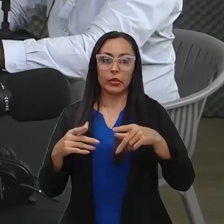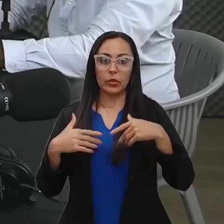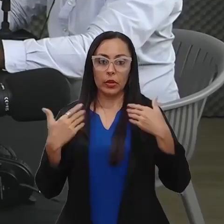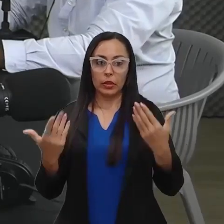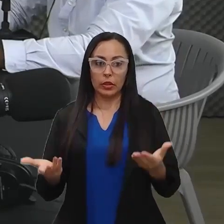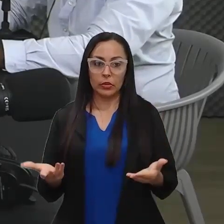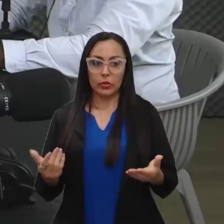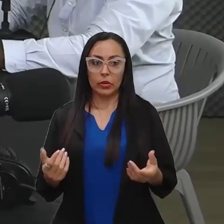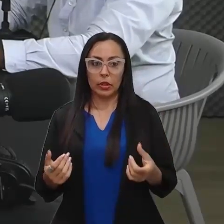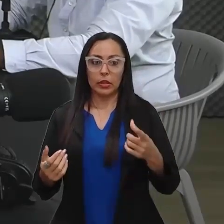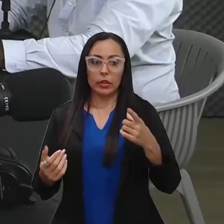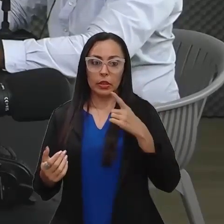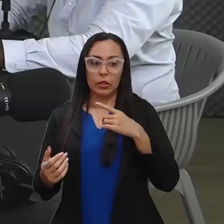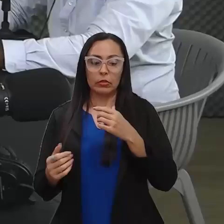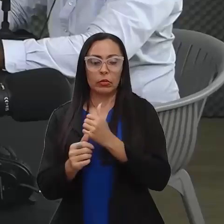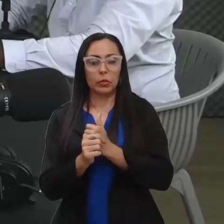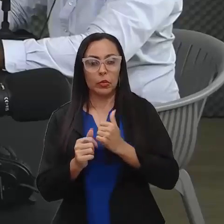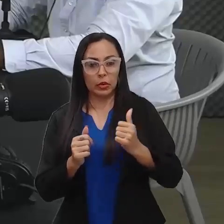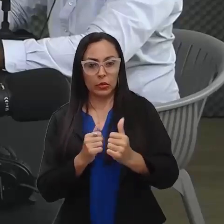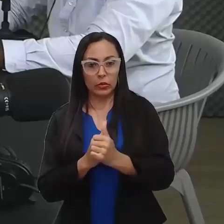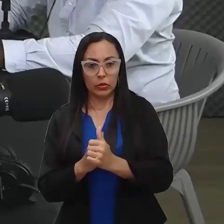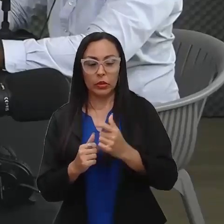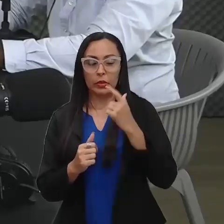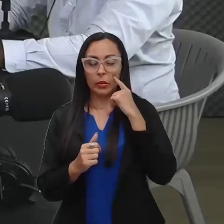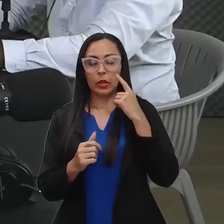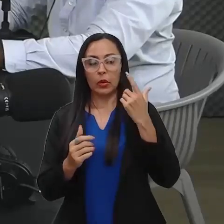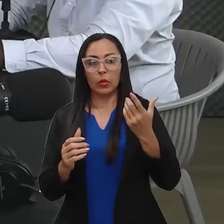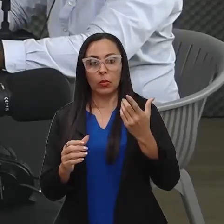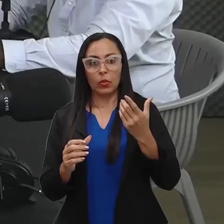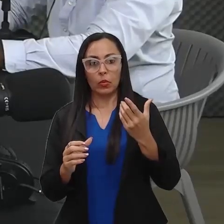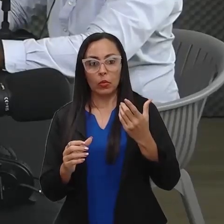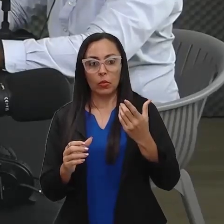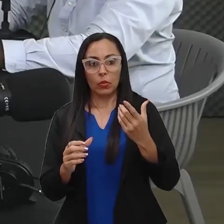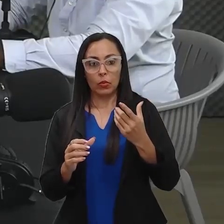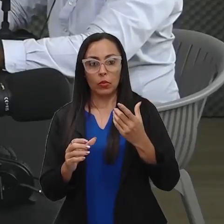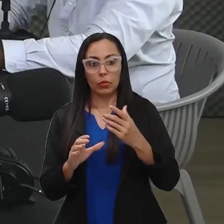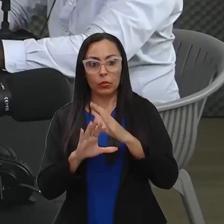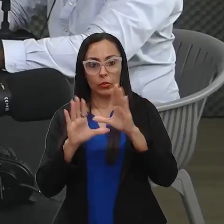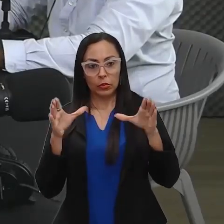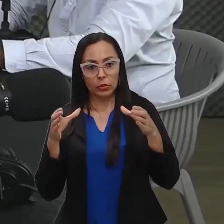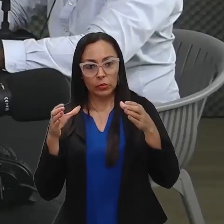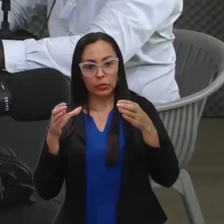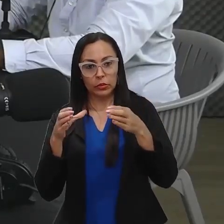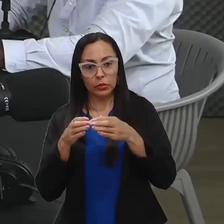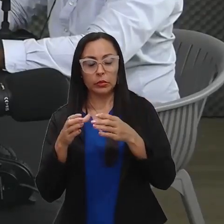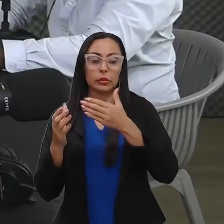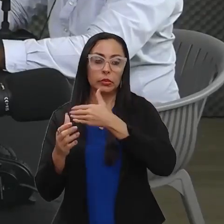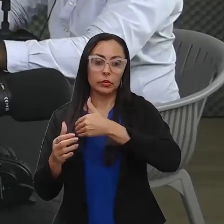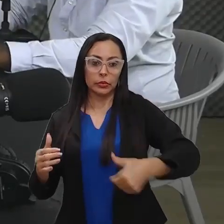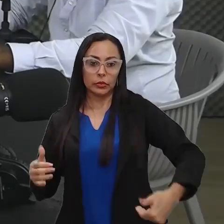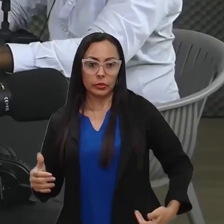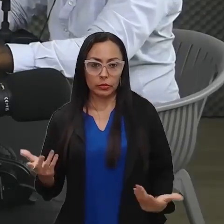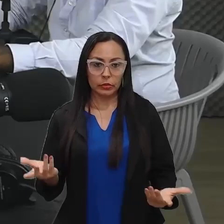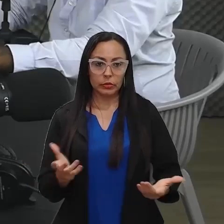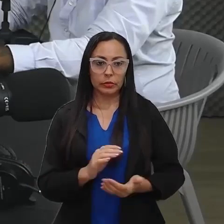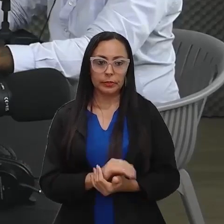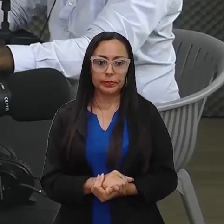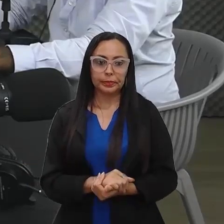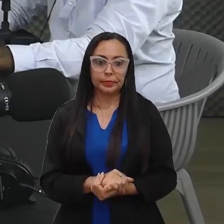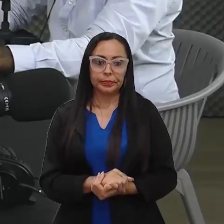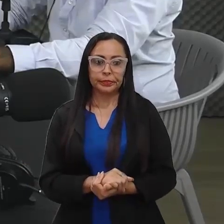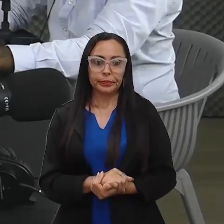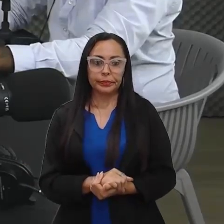né, tendo como protagonista, né, o conselho, né, e o governo, né? Então,